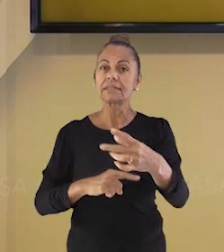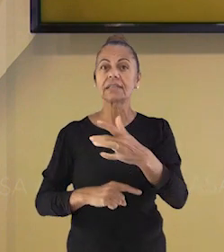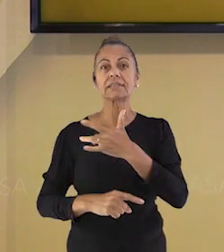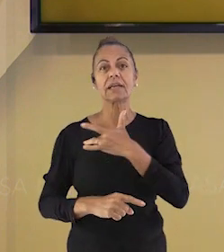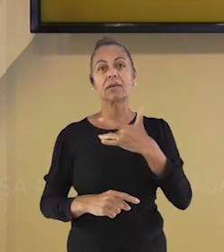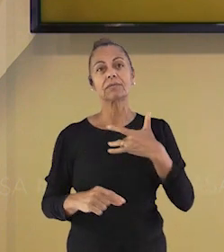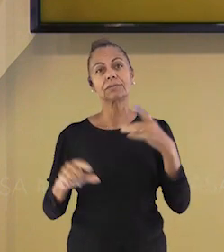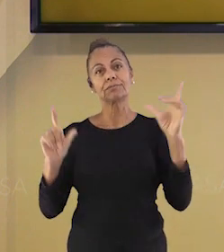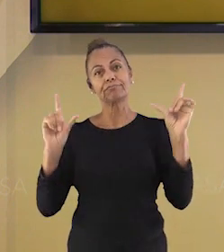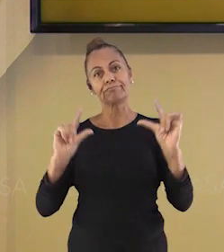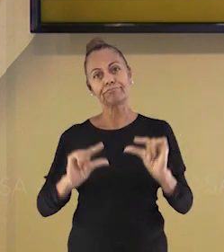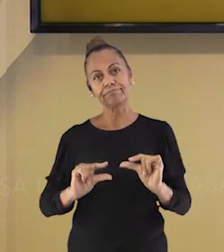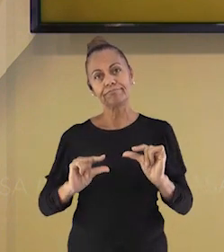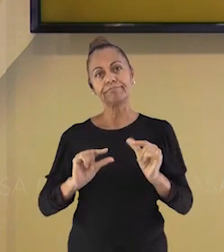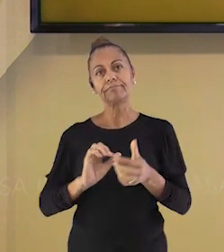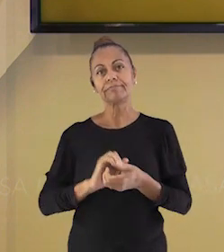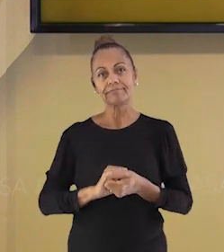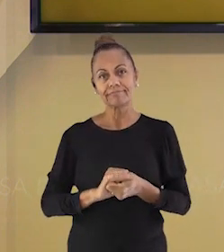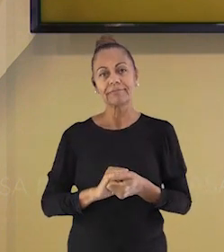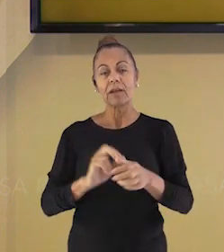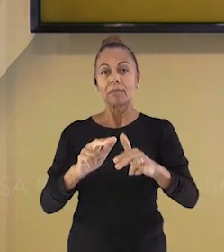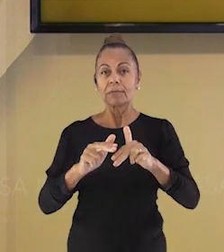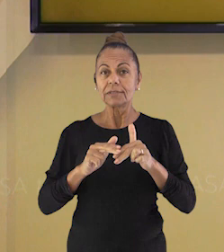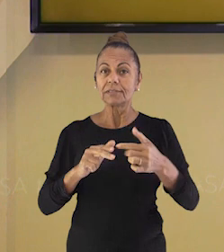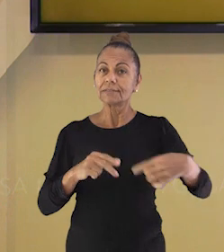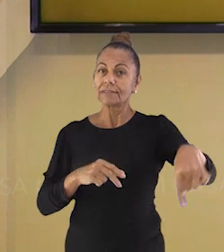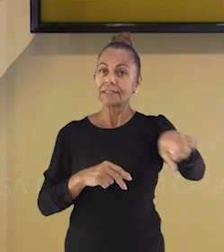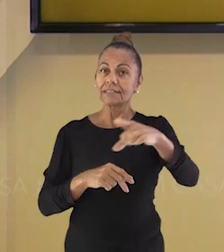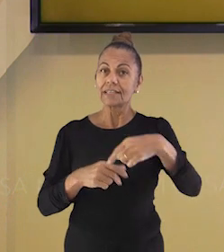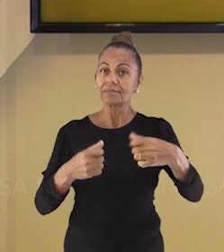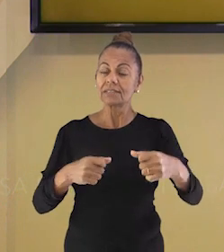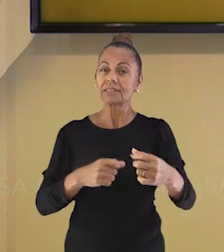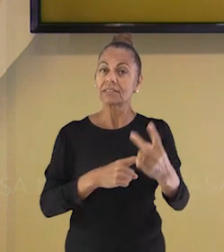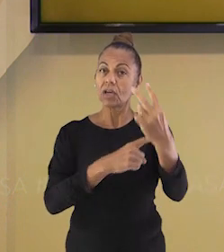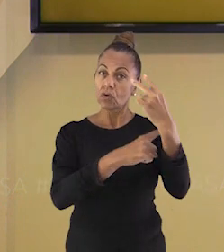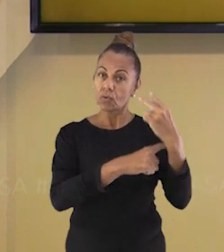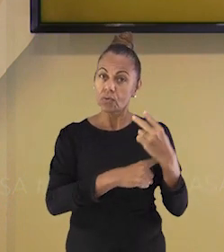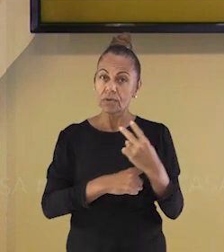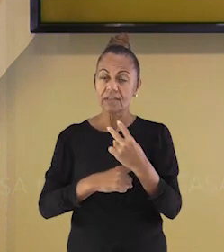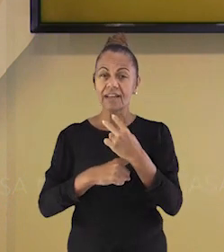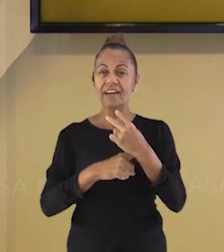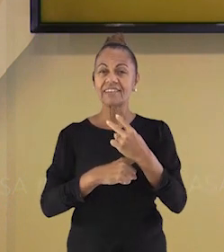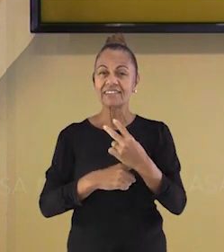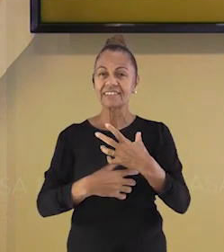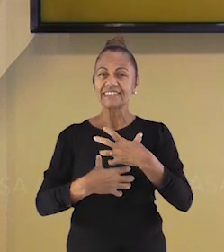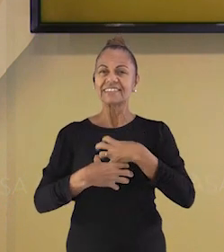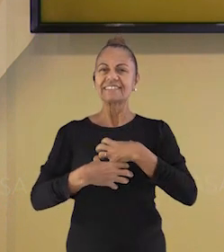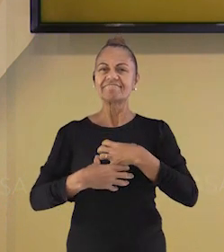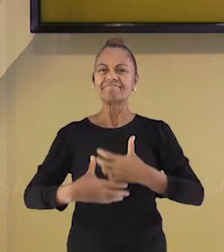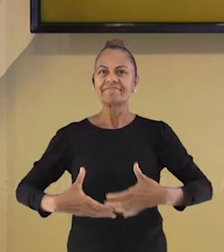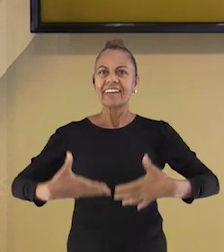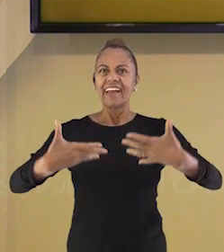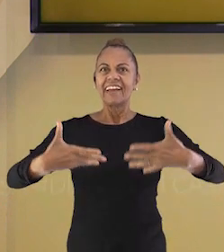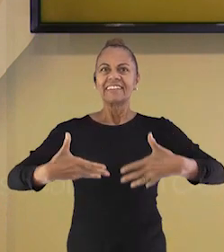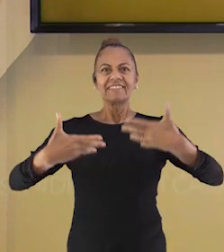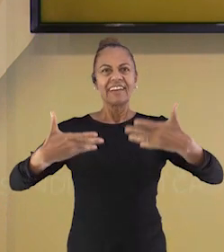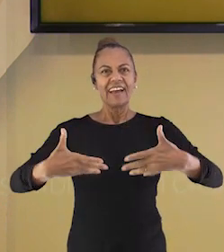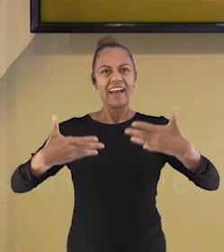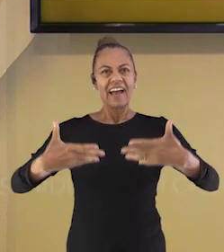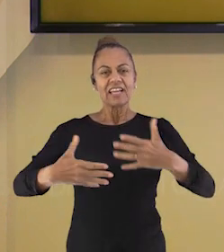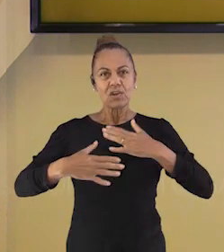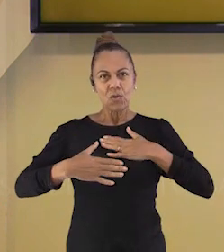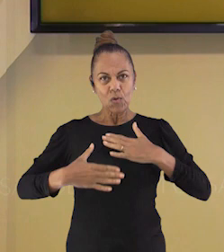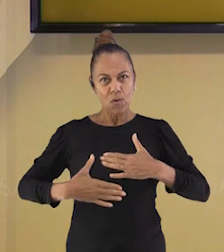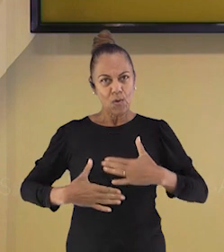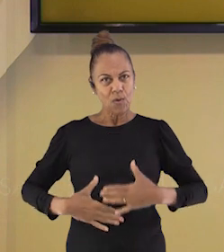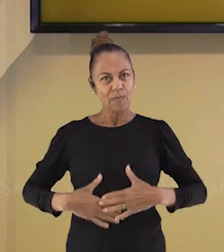saúde. Por isso, queridos estudantes, cuide-se. Vocês vão se sentir muito melhor, mais animados